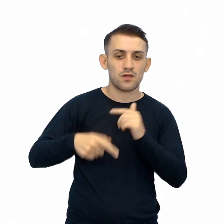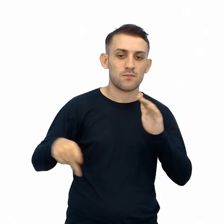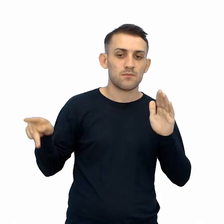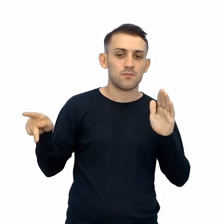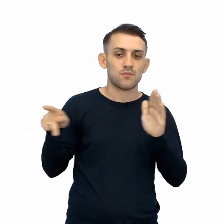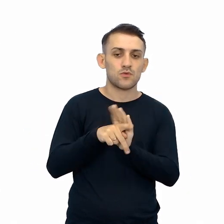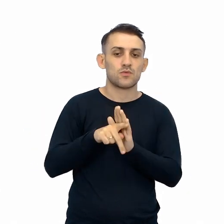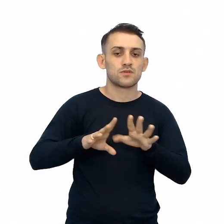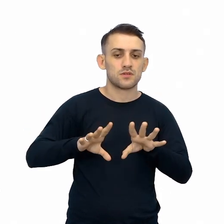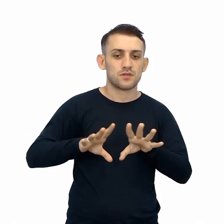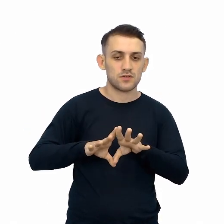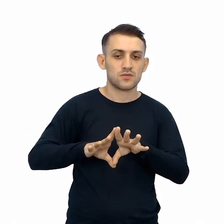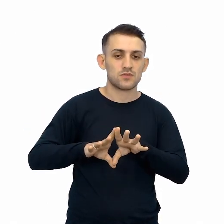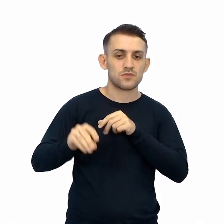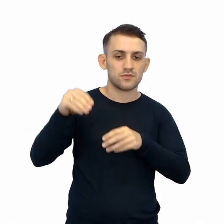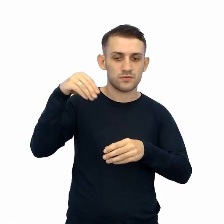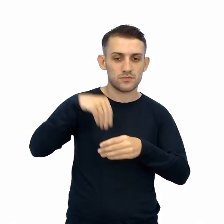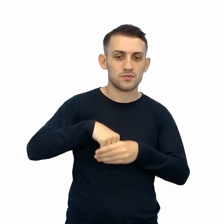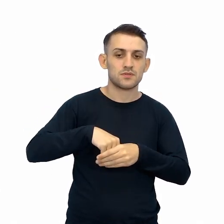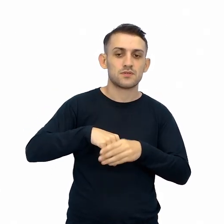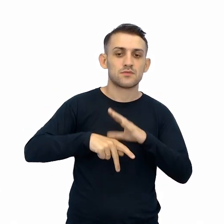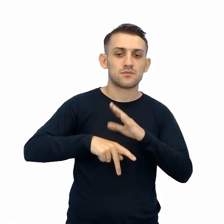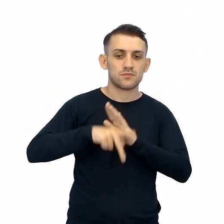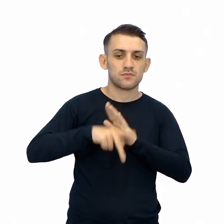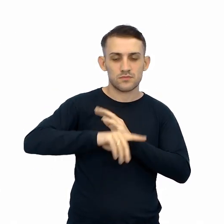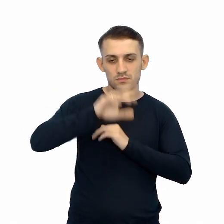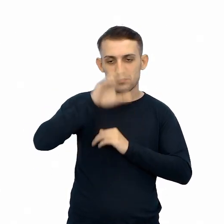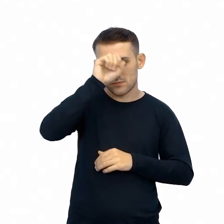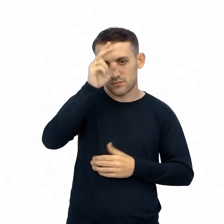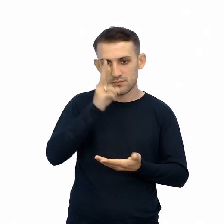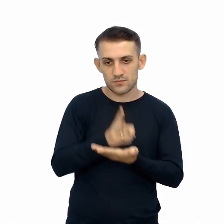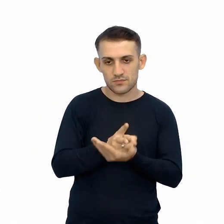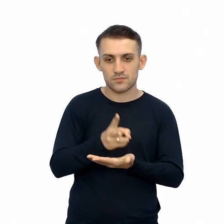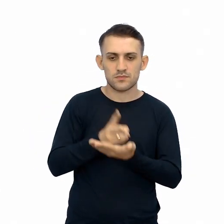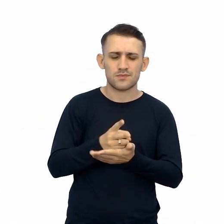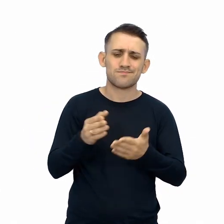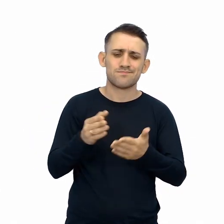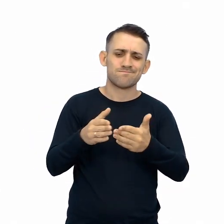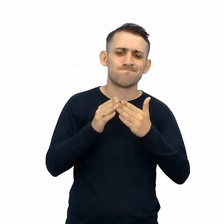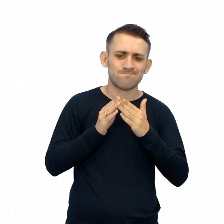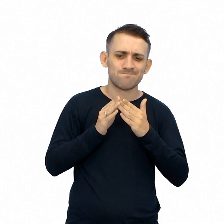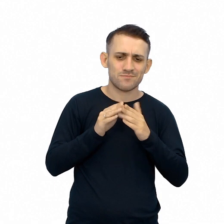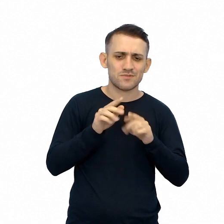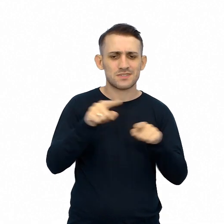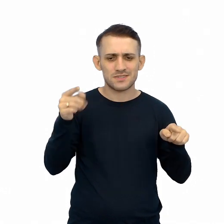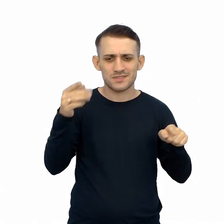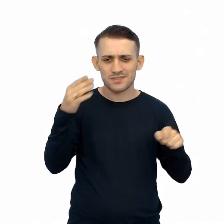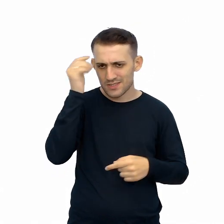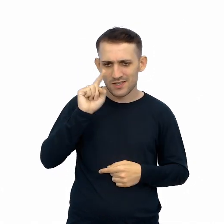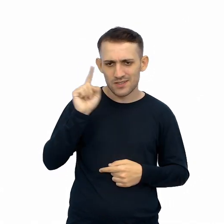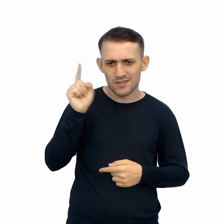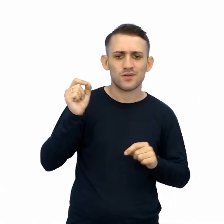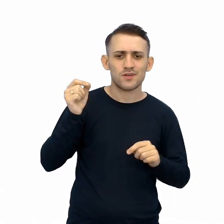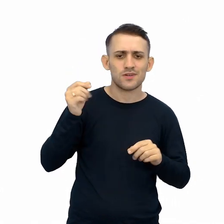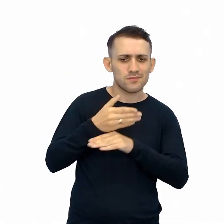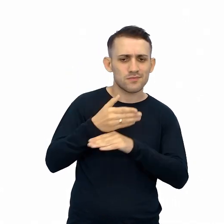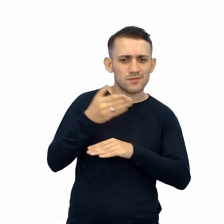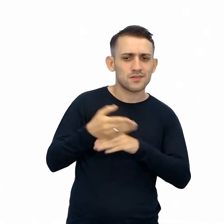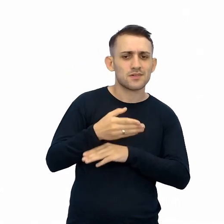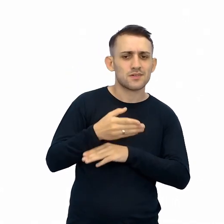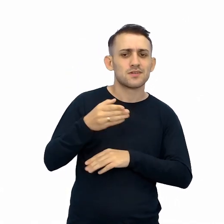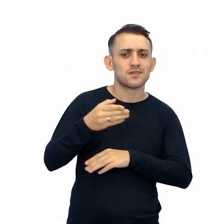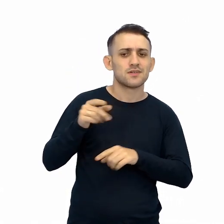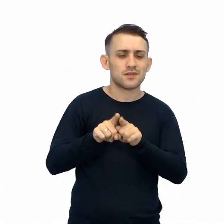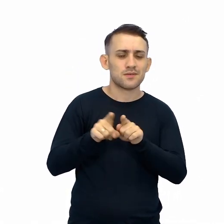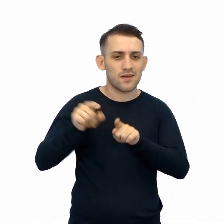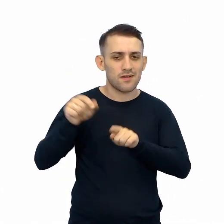de formação dentro do programa Aprender Sempre. Então, por favor, não se esqueçam de acessar aqui